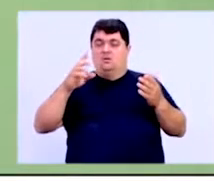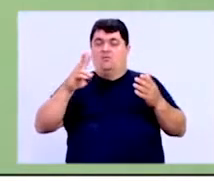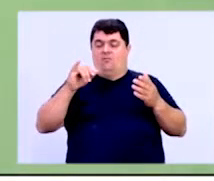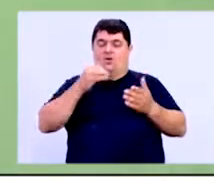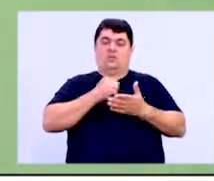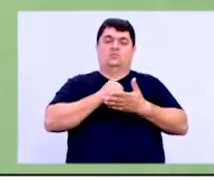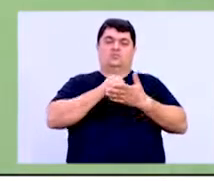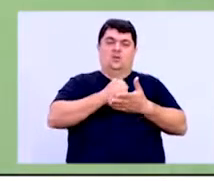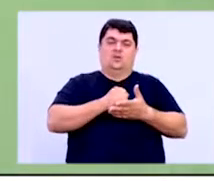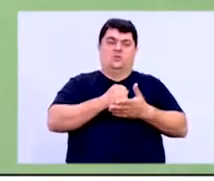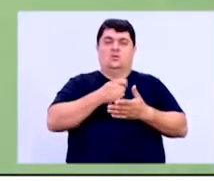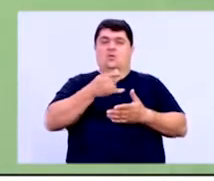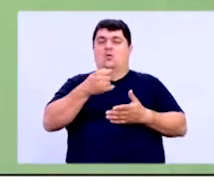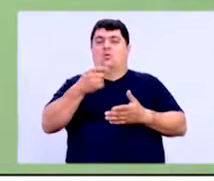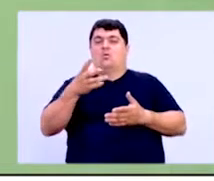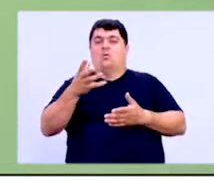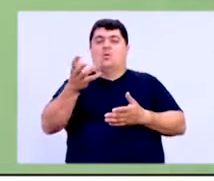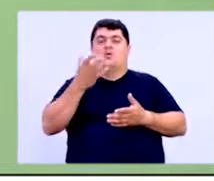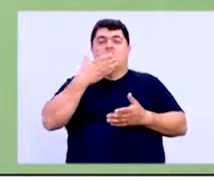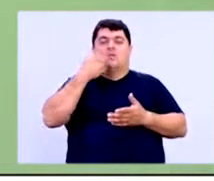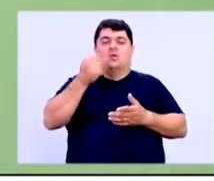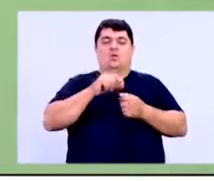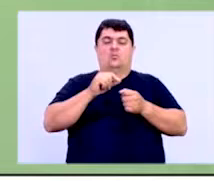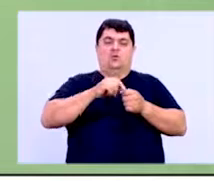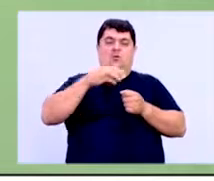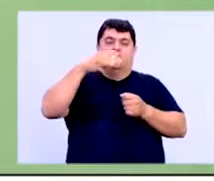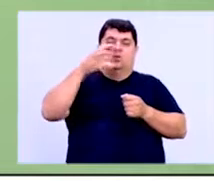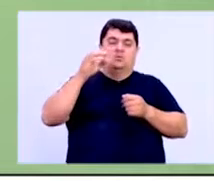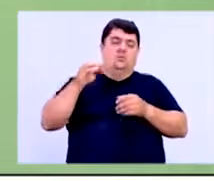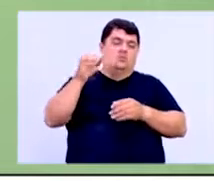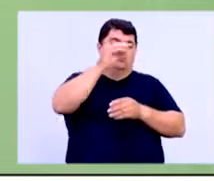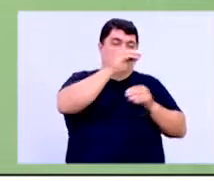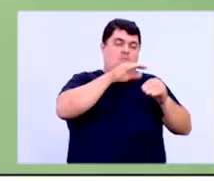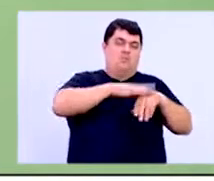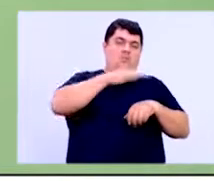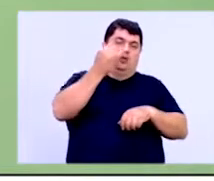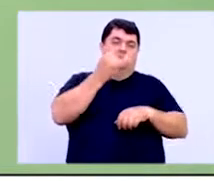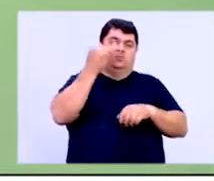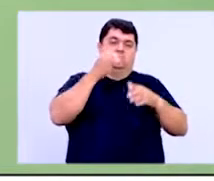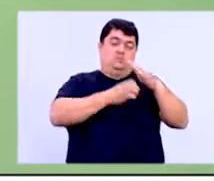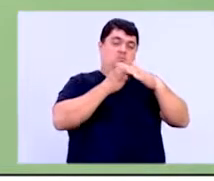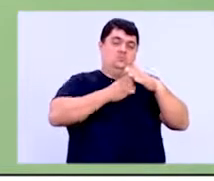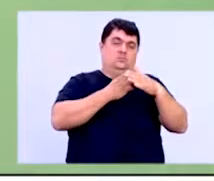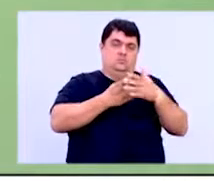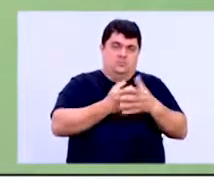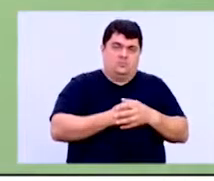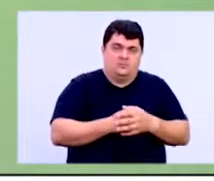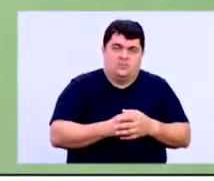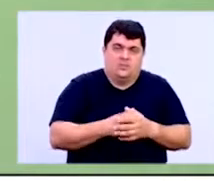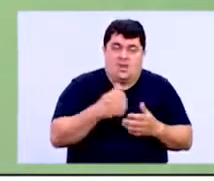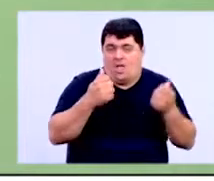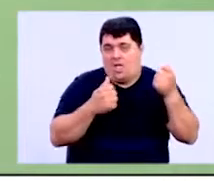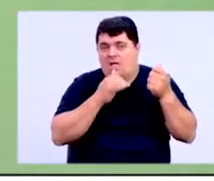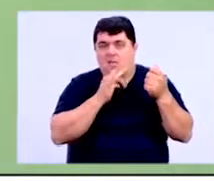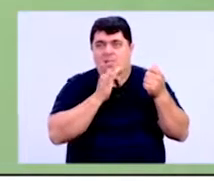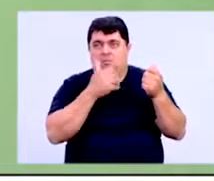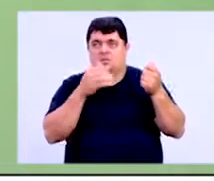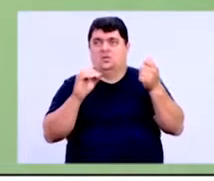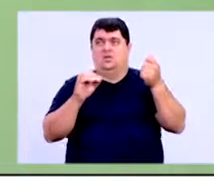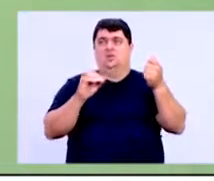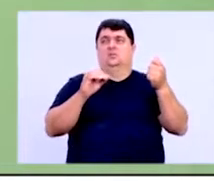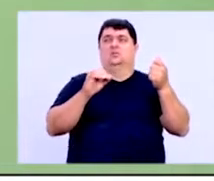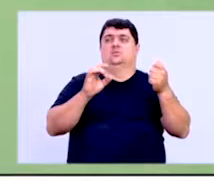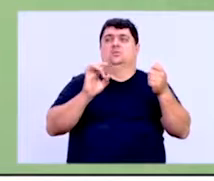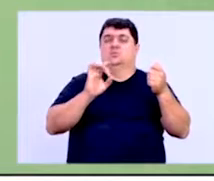ajudar a definir qual é o produto a ser produzido. O produto A, o valor dele é R$10. E ele só me dará uma